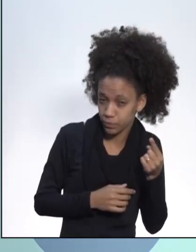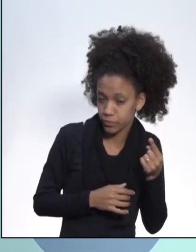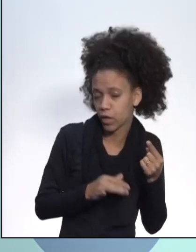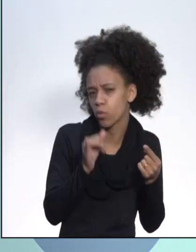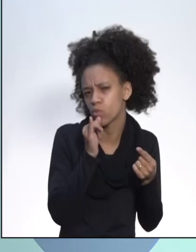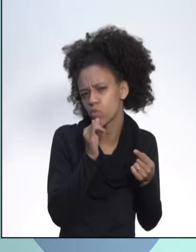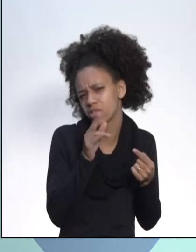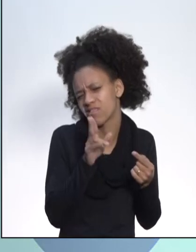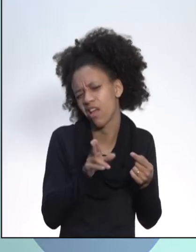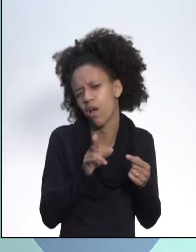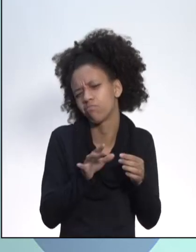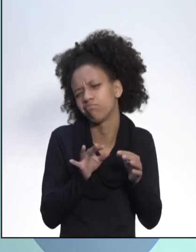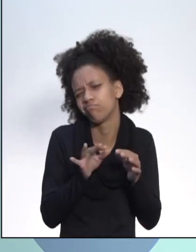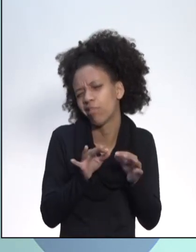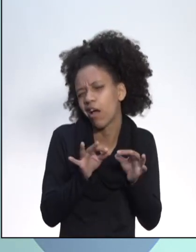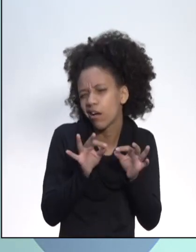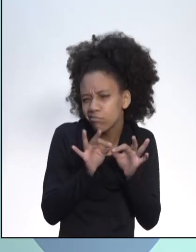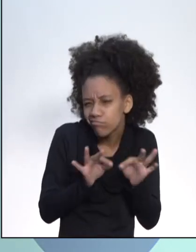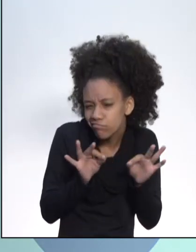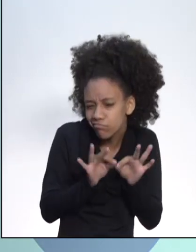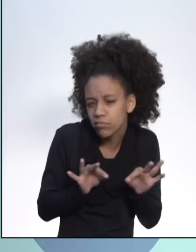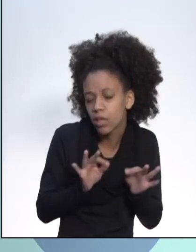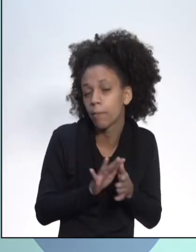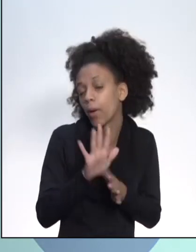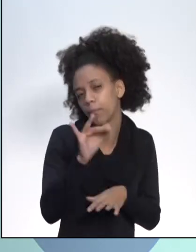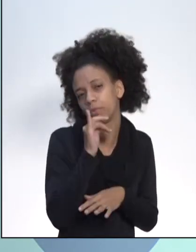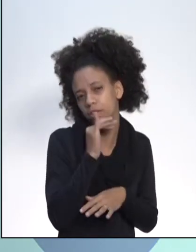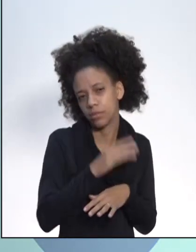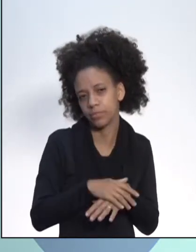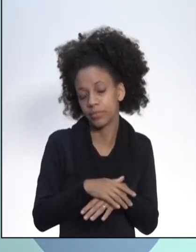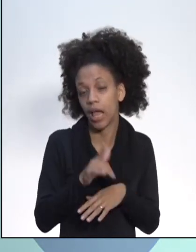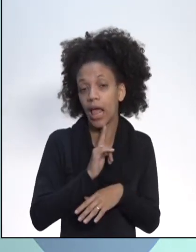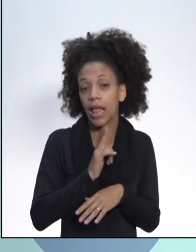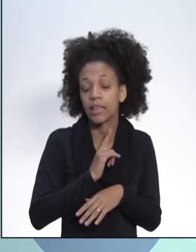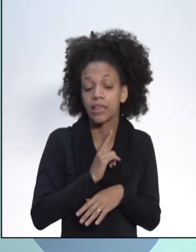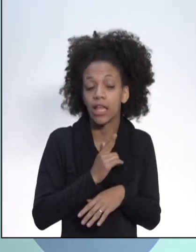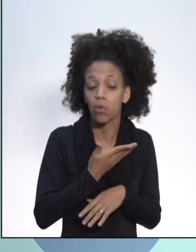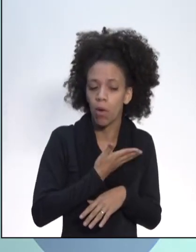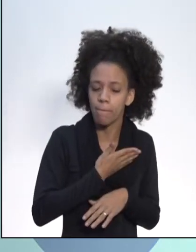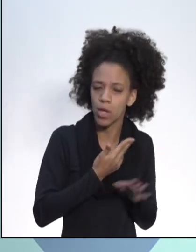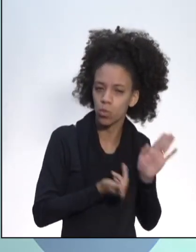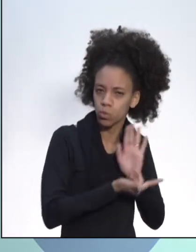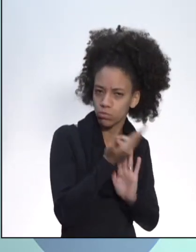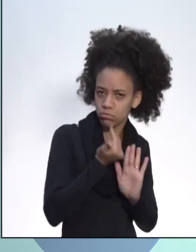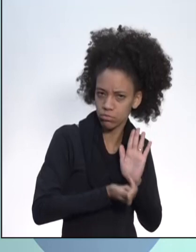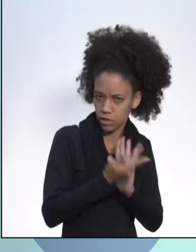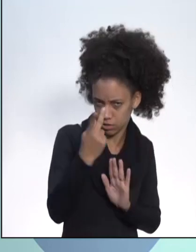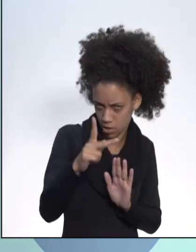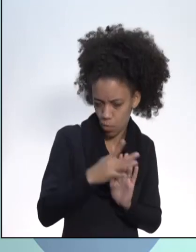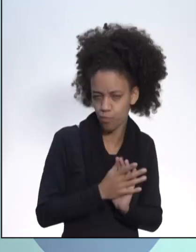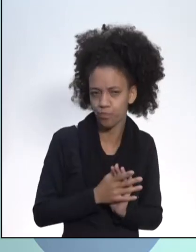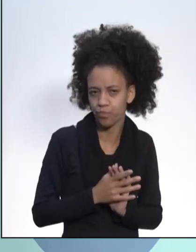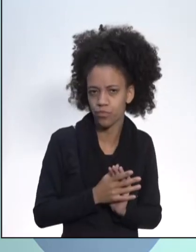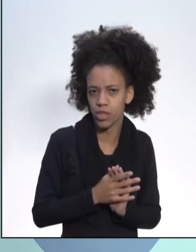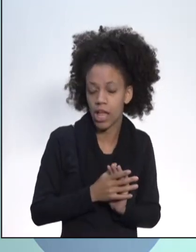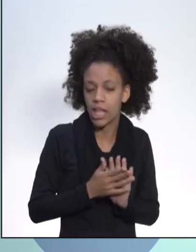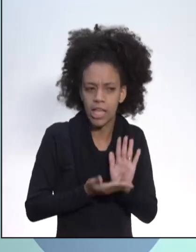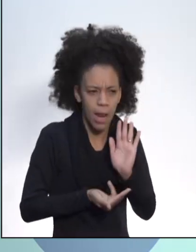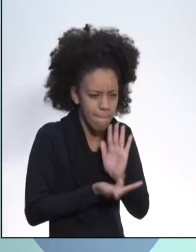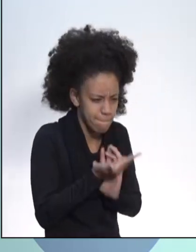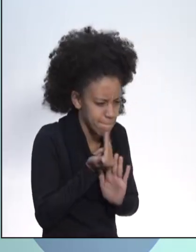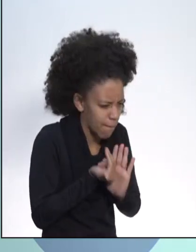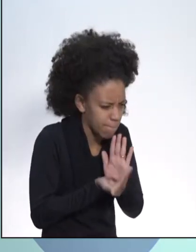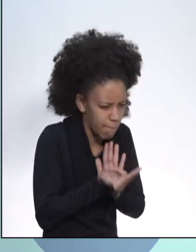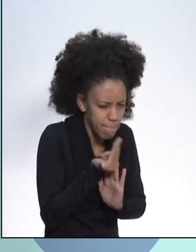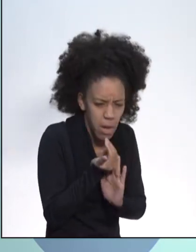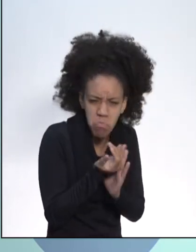exemplo bem pequeno. Por exemplo, você tem um colega que desenha. E, para você, ele desenha muito, ele é